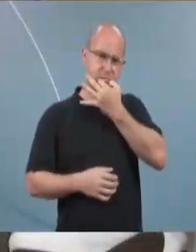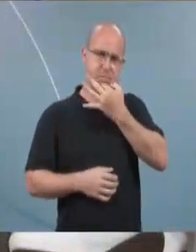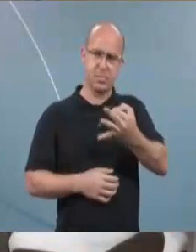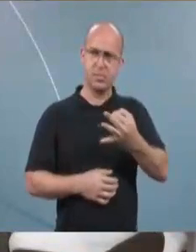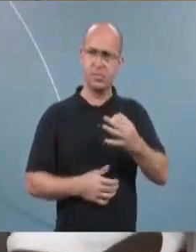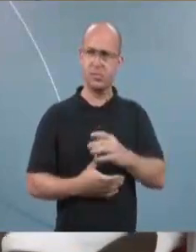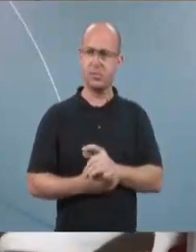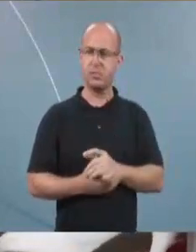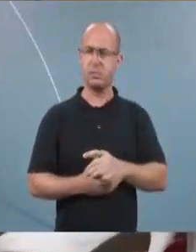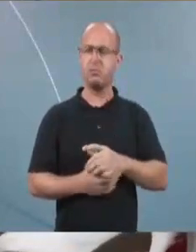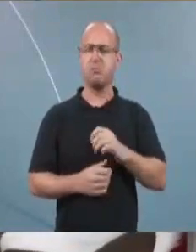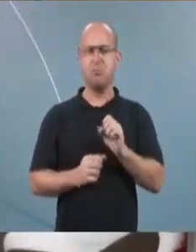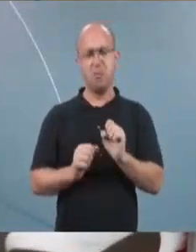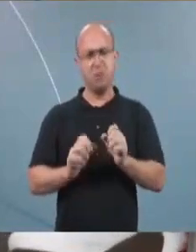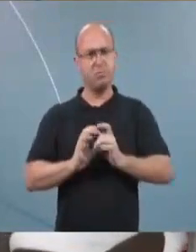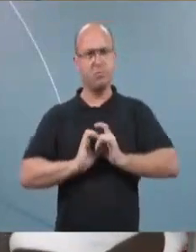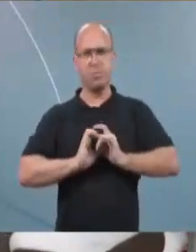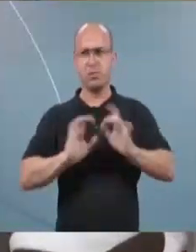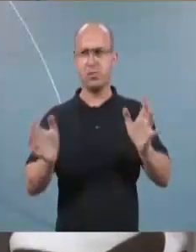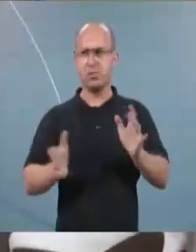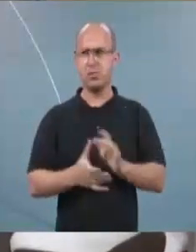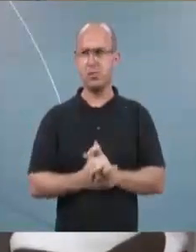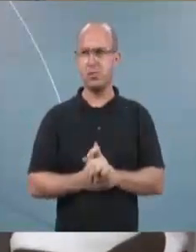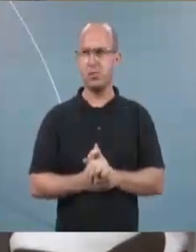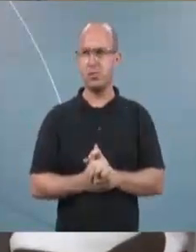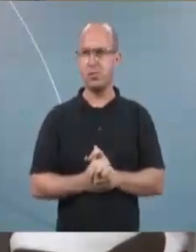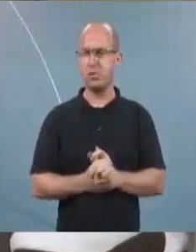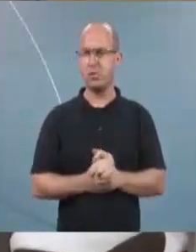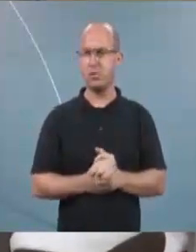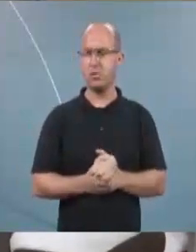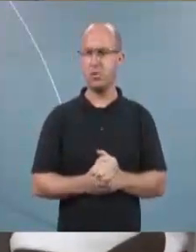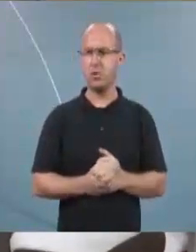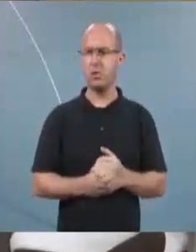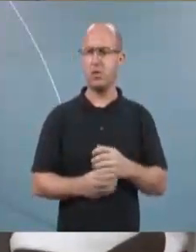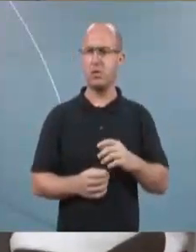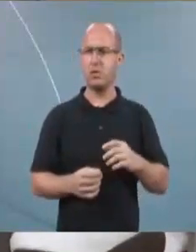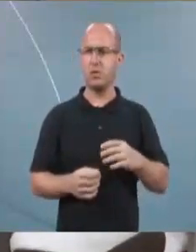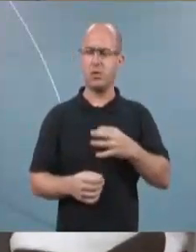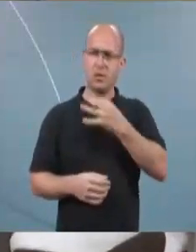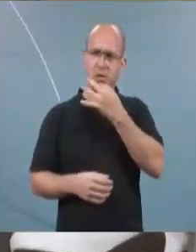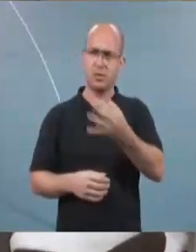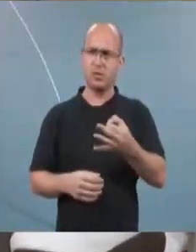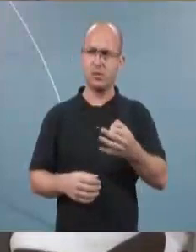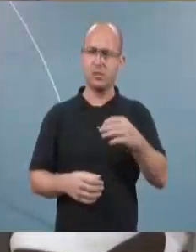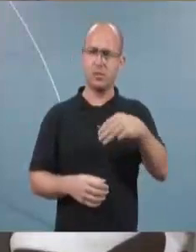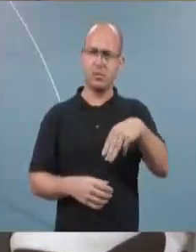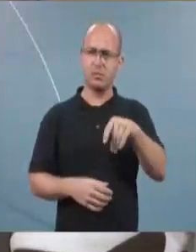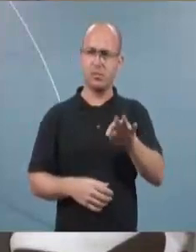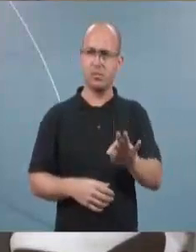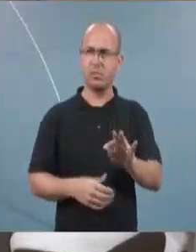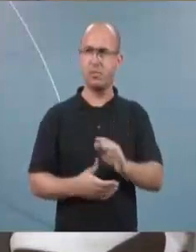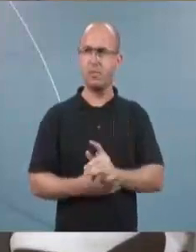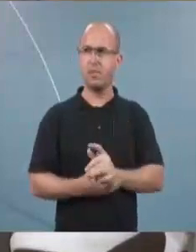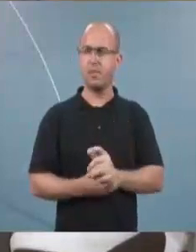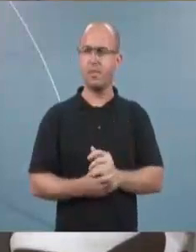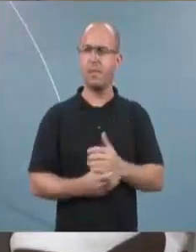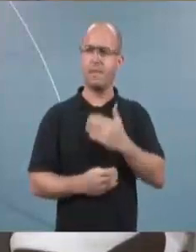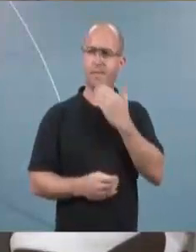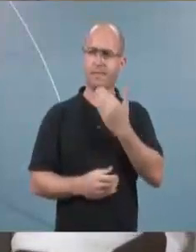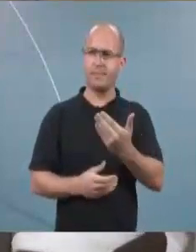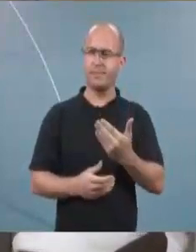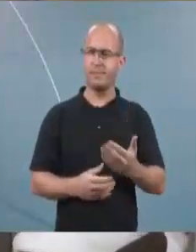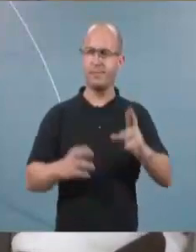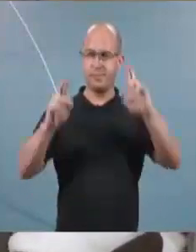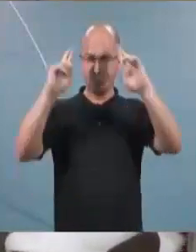pode fazer eu nunca T lind Nenhuma crítica aqui que vocês faç em relação a m Como já foi feita agora eu peço